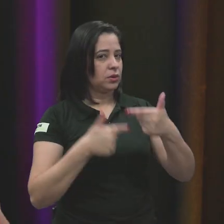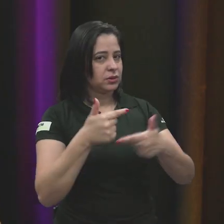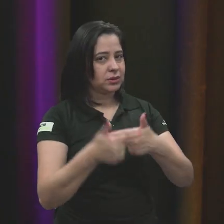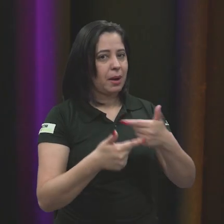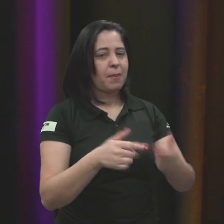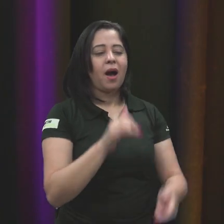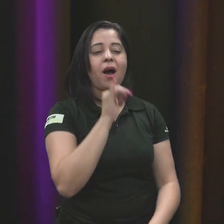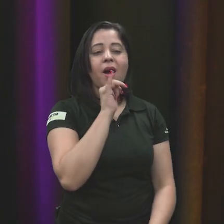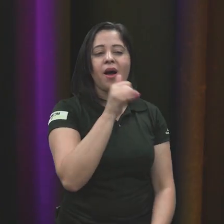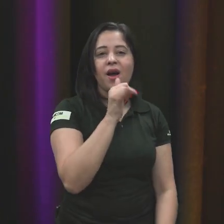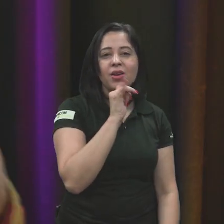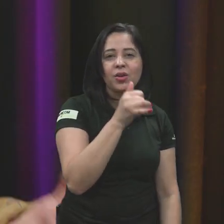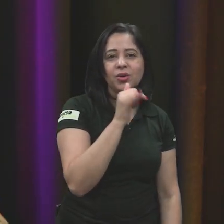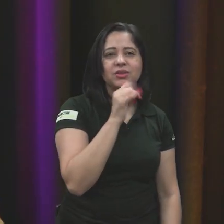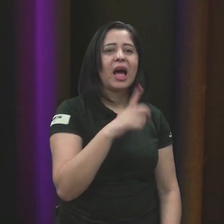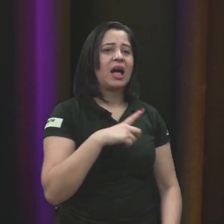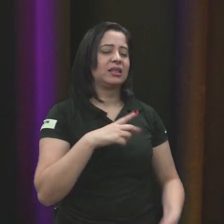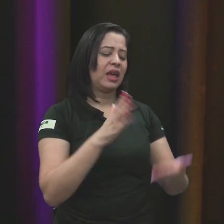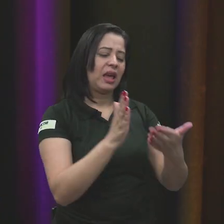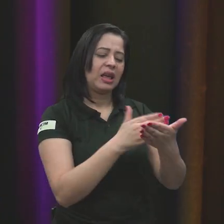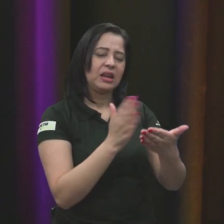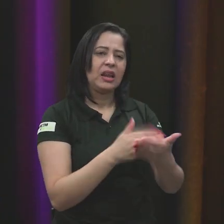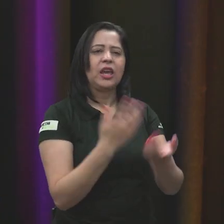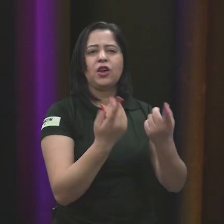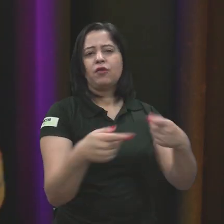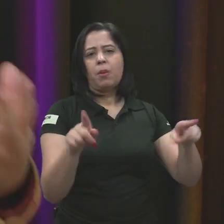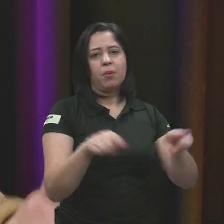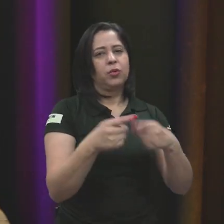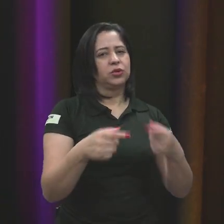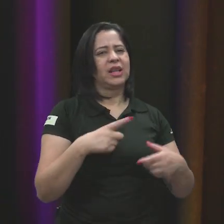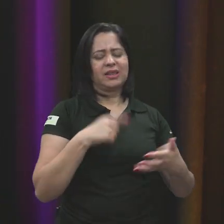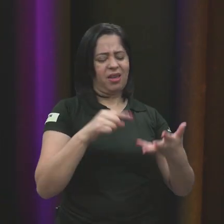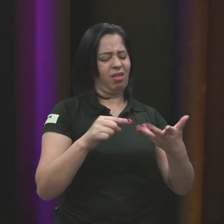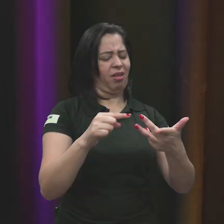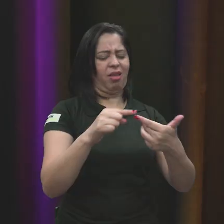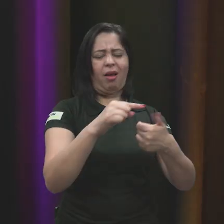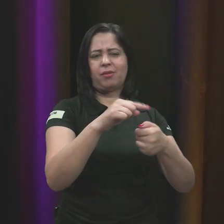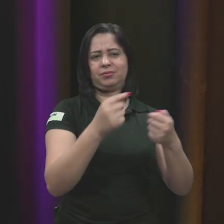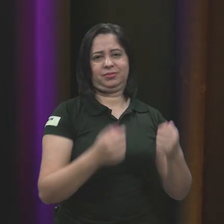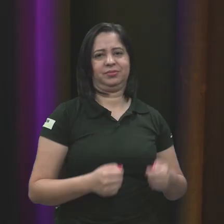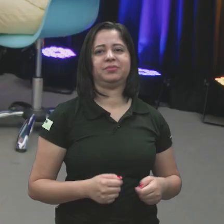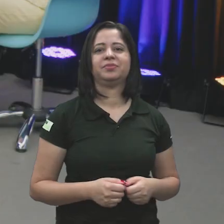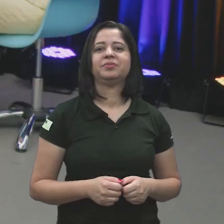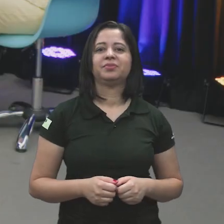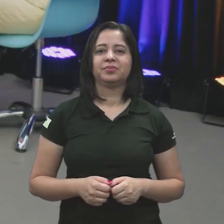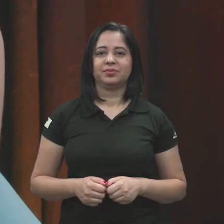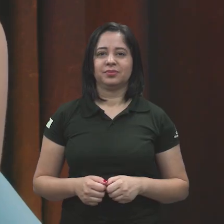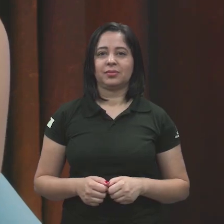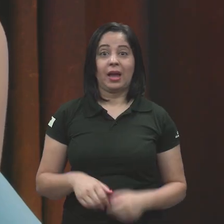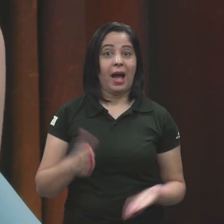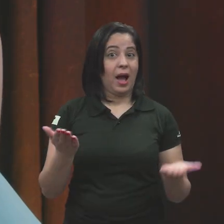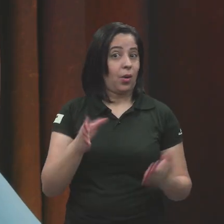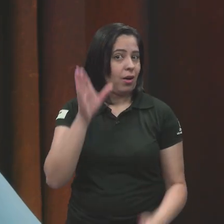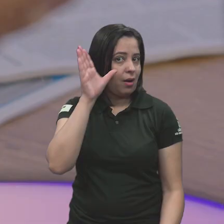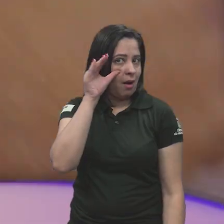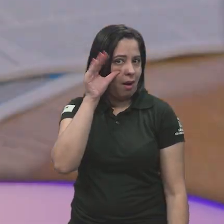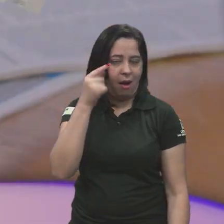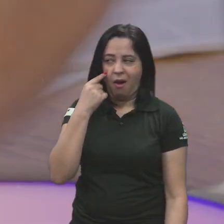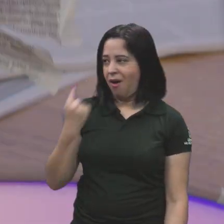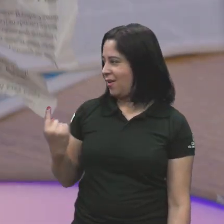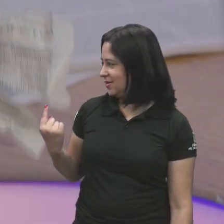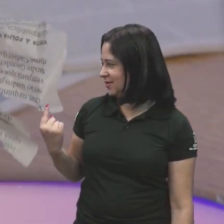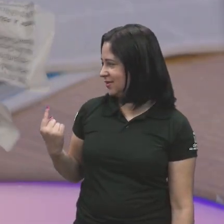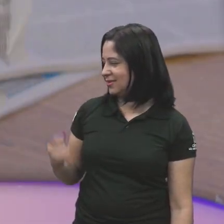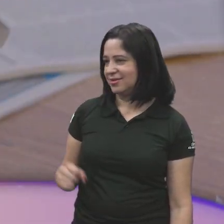tem contação de história, tem livro, tem música, então tem muitas coisas. Muito bom. Vamos dar aquela espiadinha no